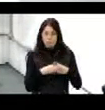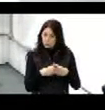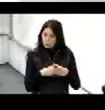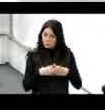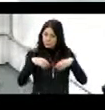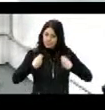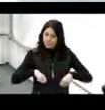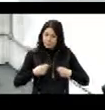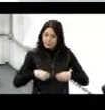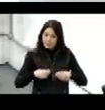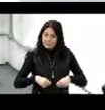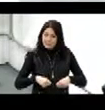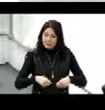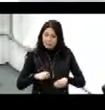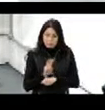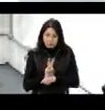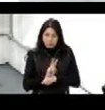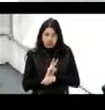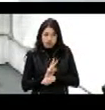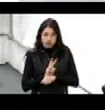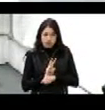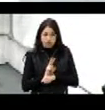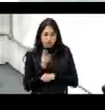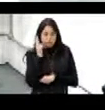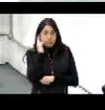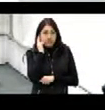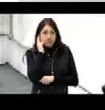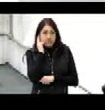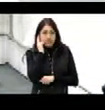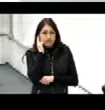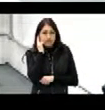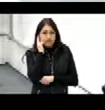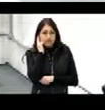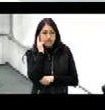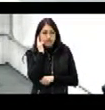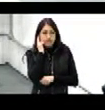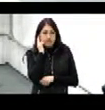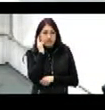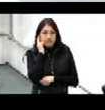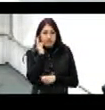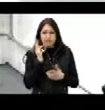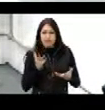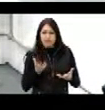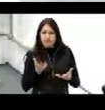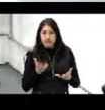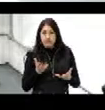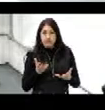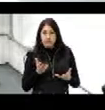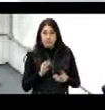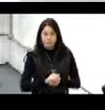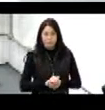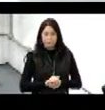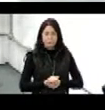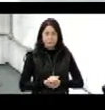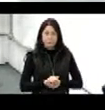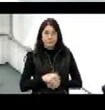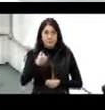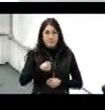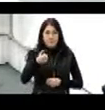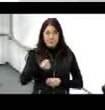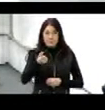comprovar a sua surdez mês a mês, de 6 meses em 6 meses, sendo que